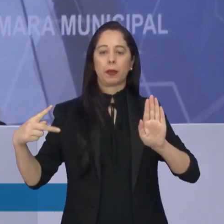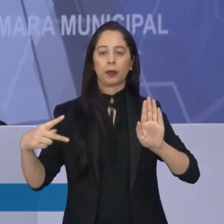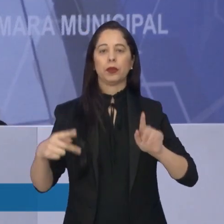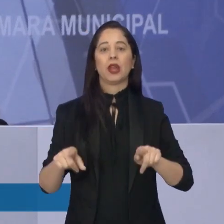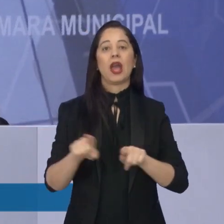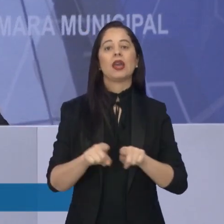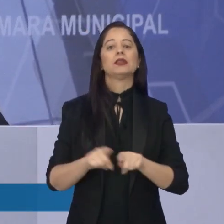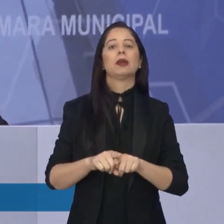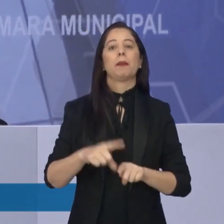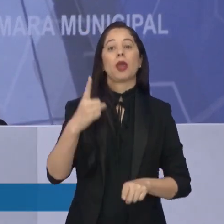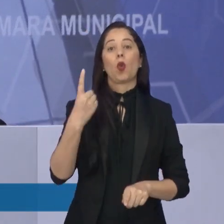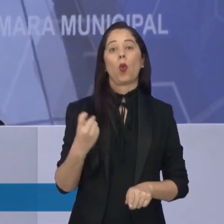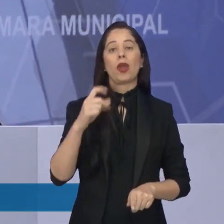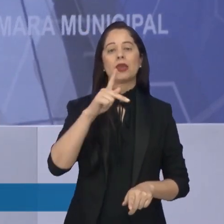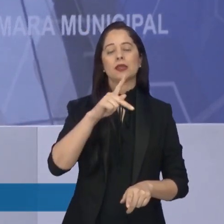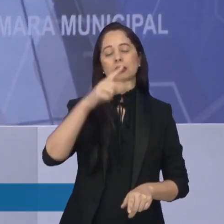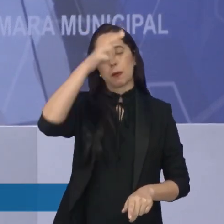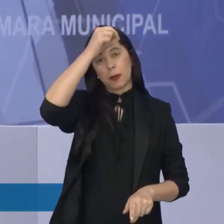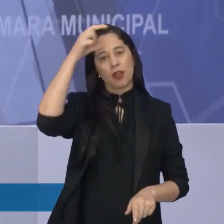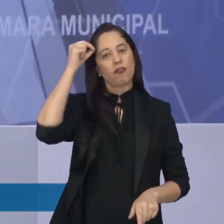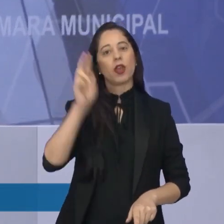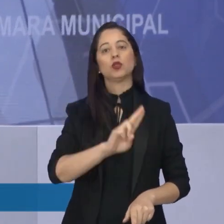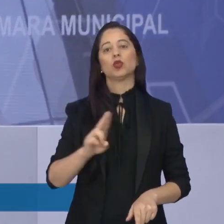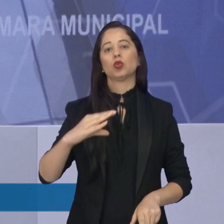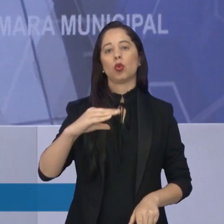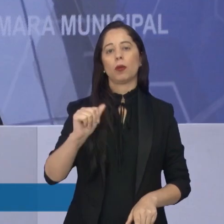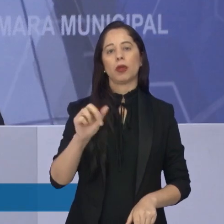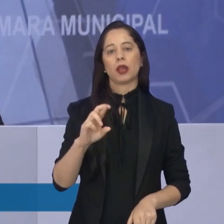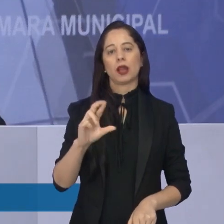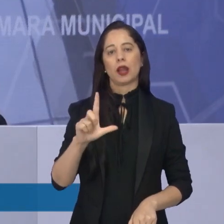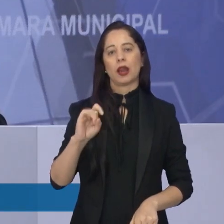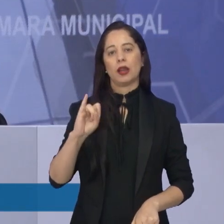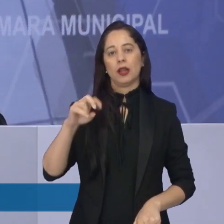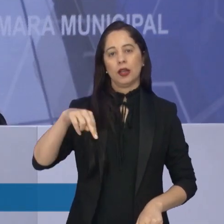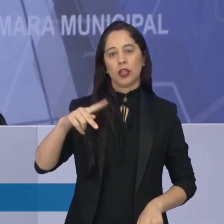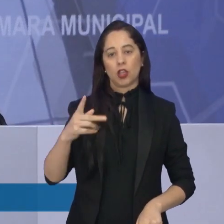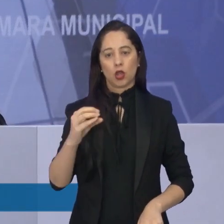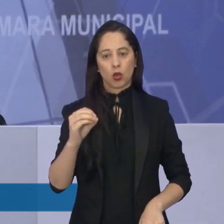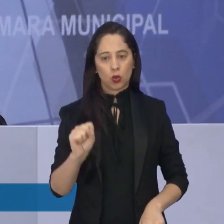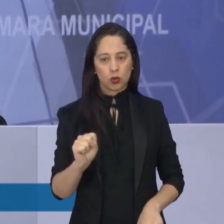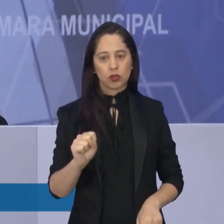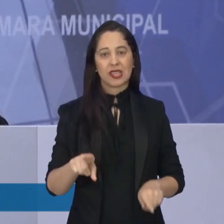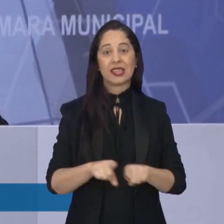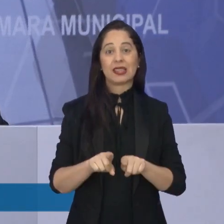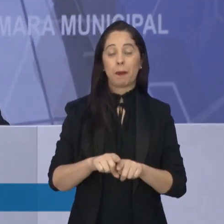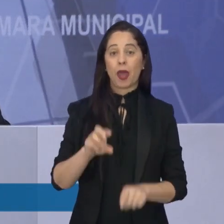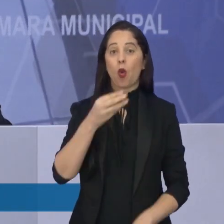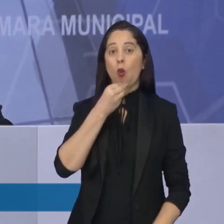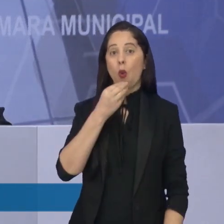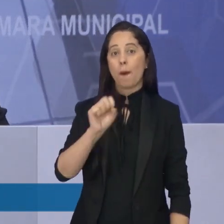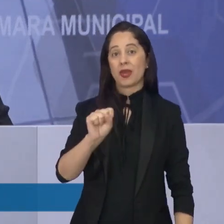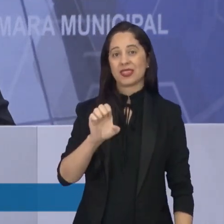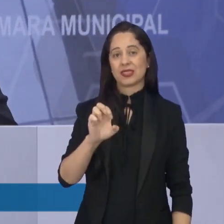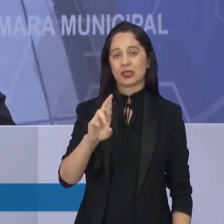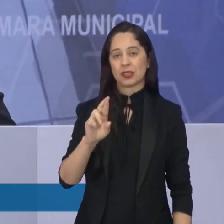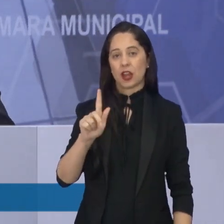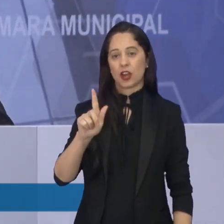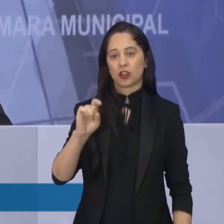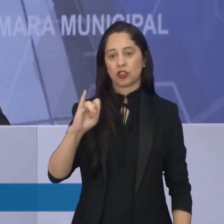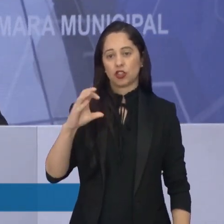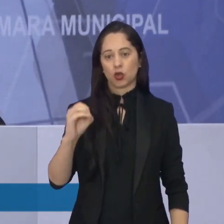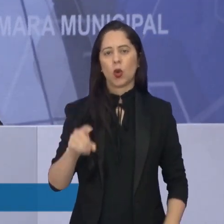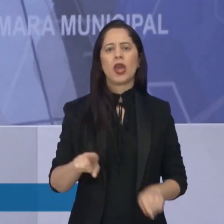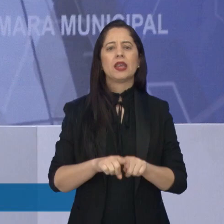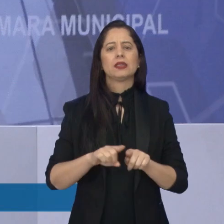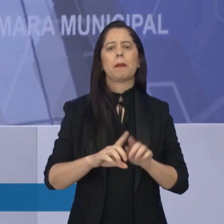São José, que está representando, nessa ocasião, o deputado Emídio, o Sérgio Rossim, que é diretor do SINDICT, e toda a